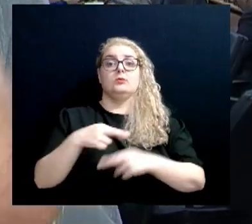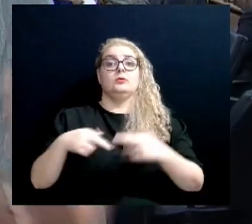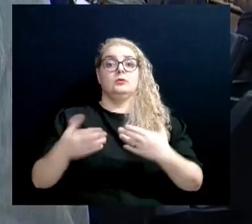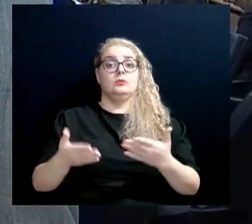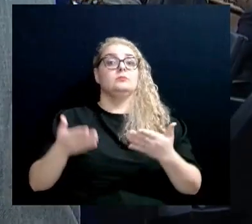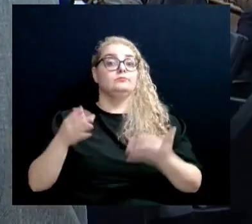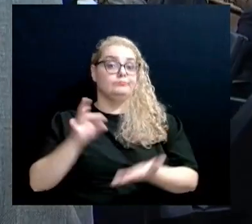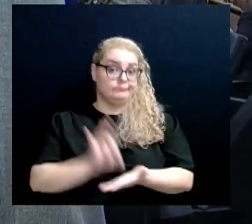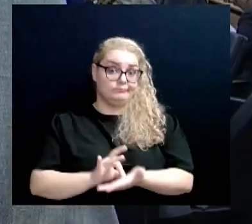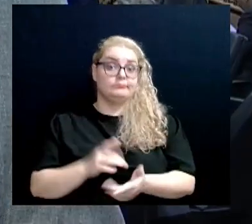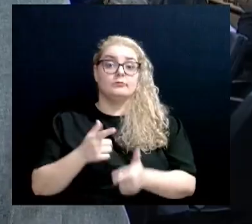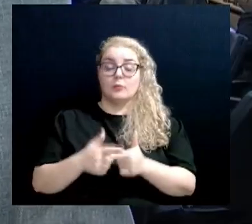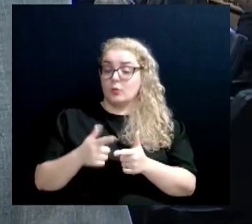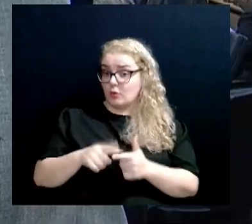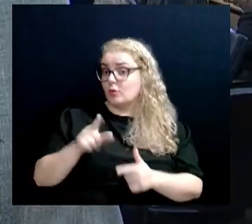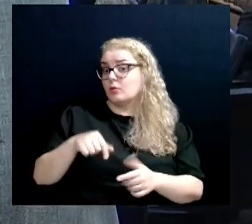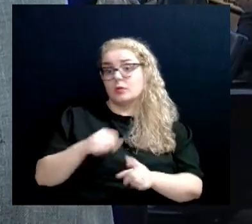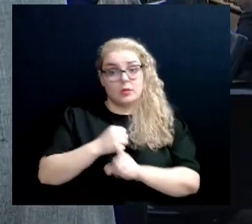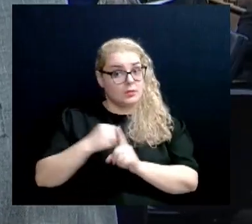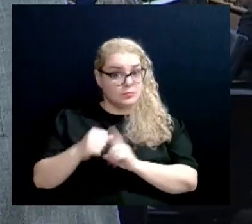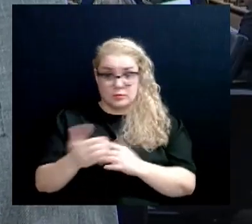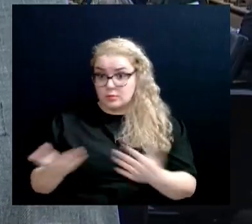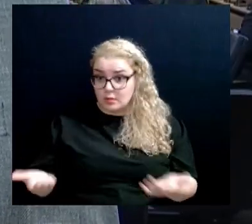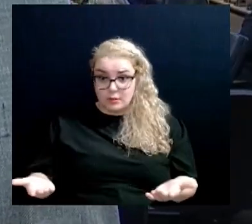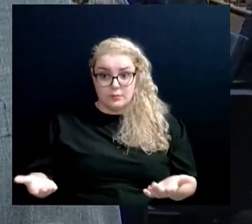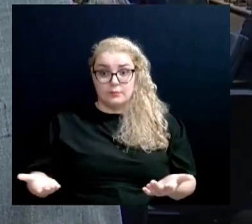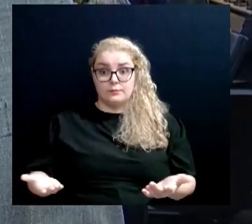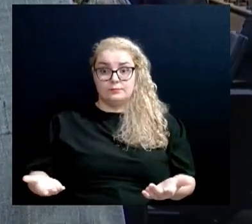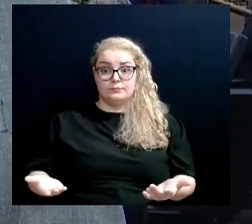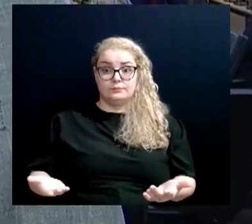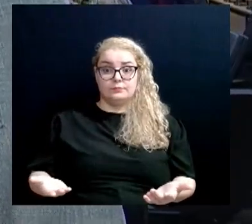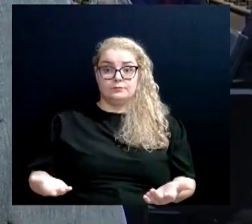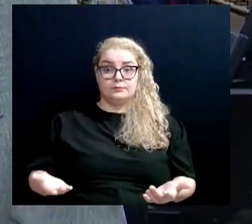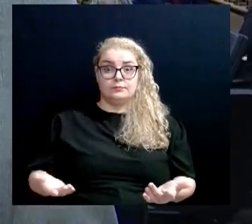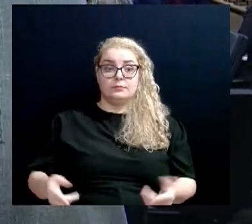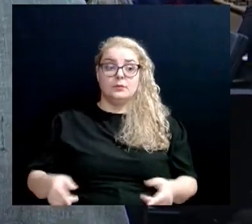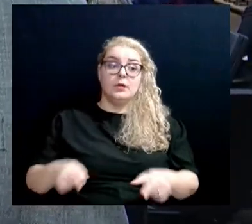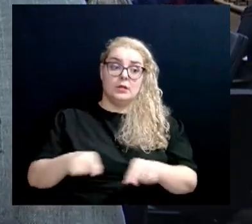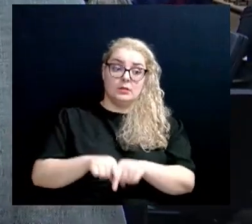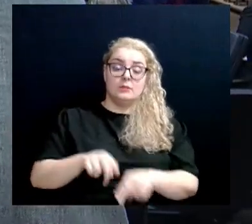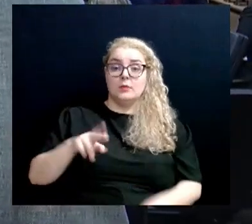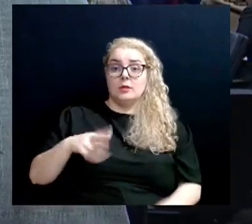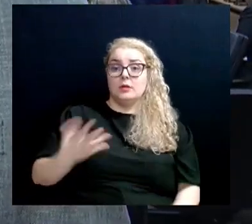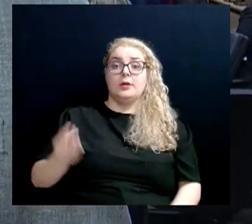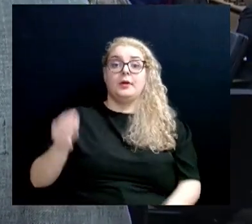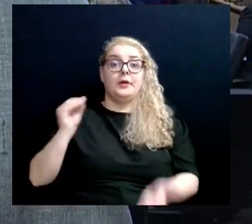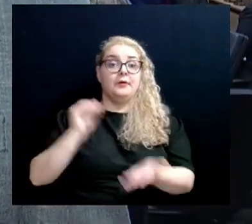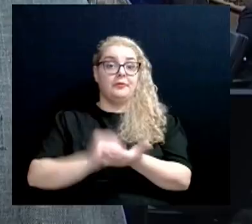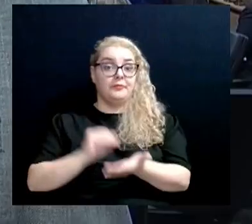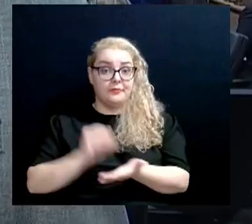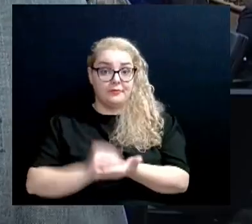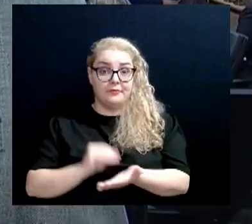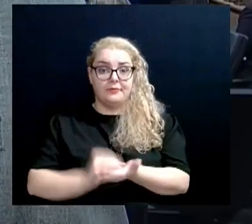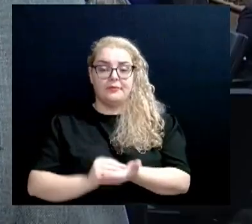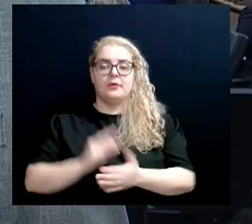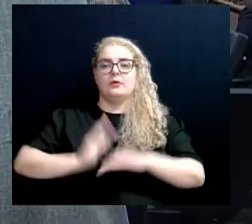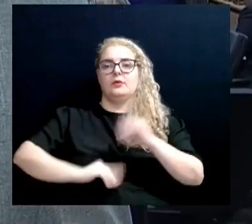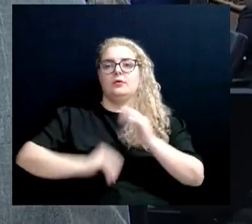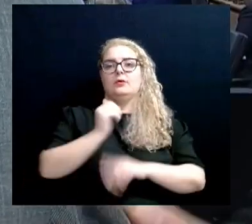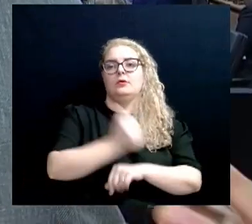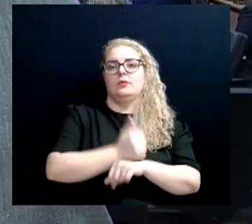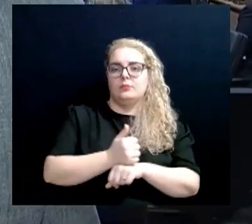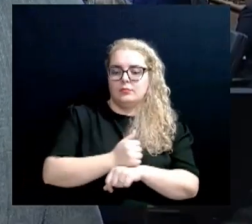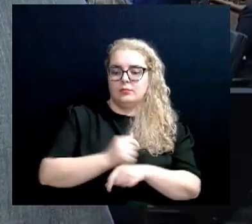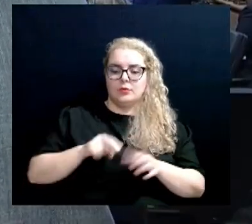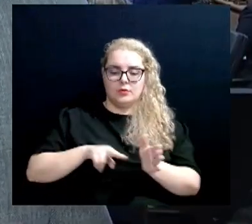que é um problema social, e com o fato de que faltam esses profissionais para o diagnóstico.